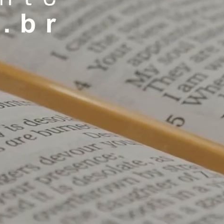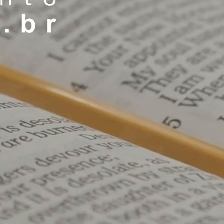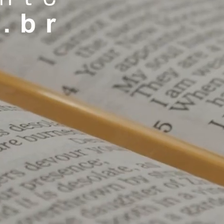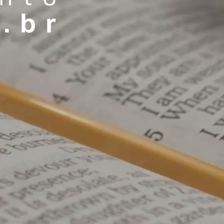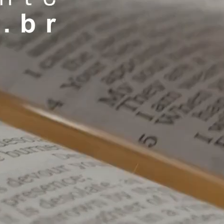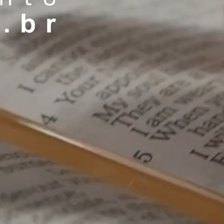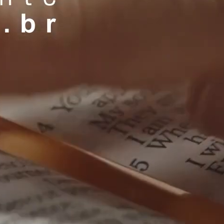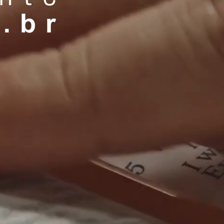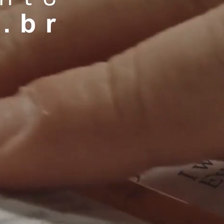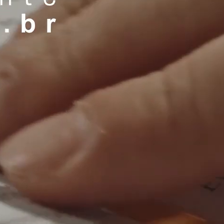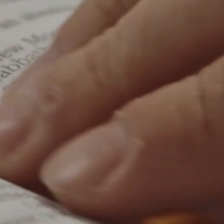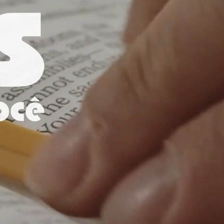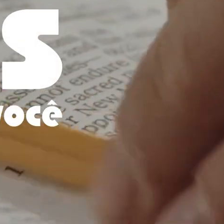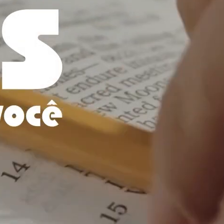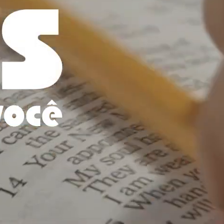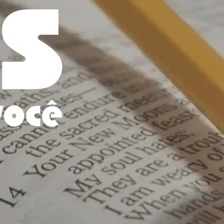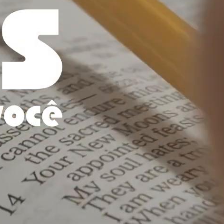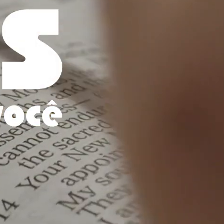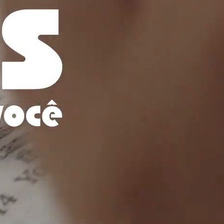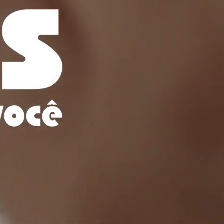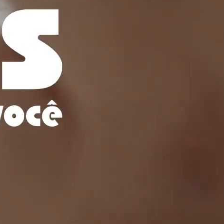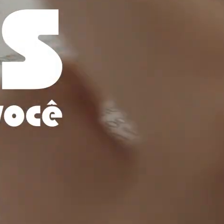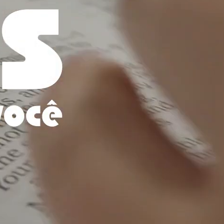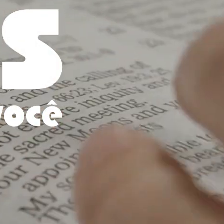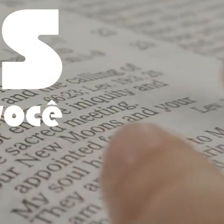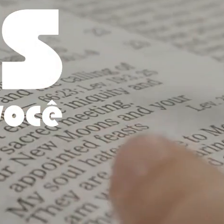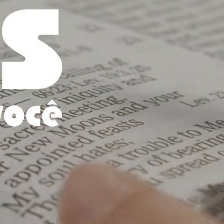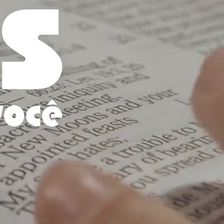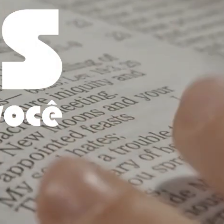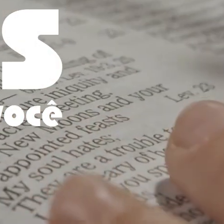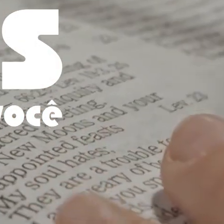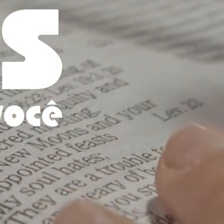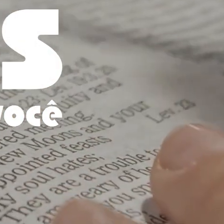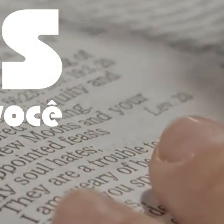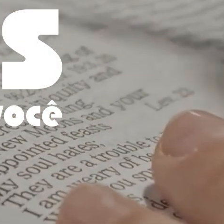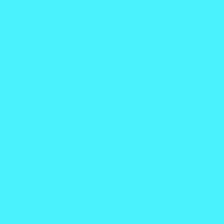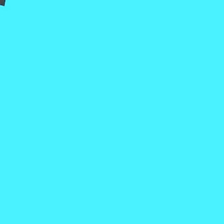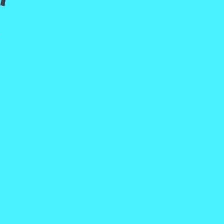Batista Getsêmani, Jesus ressuscitou por mim e por você.